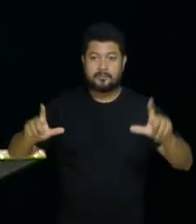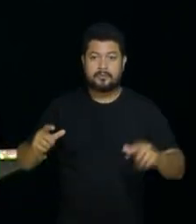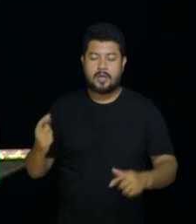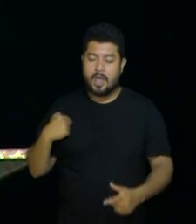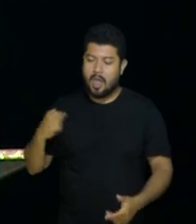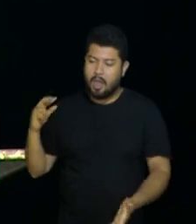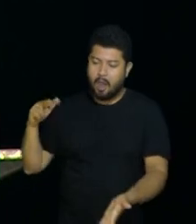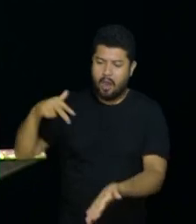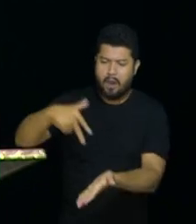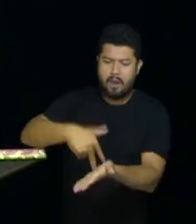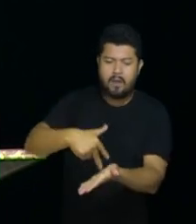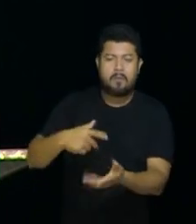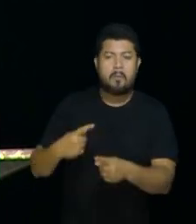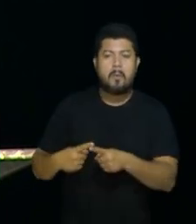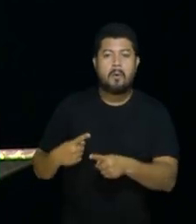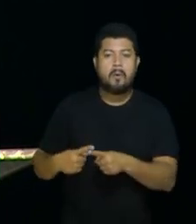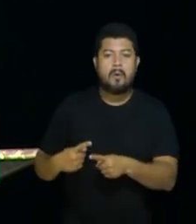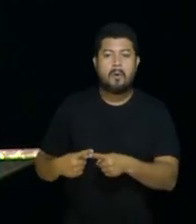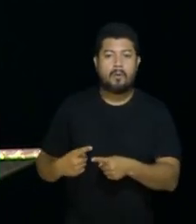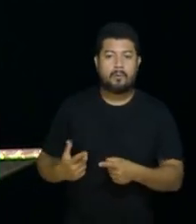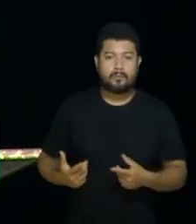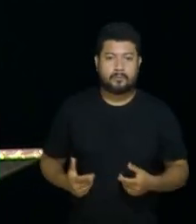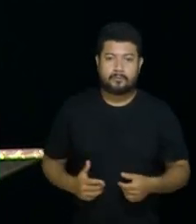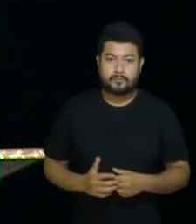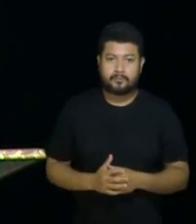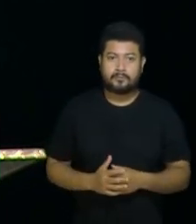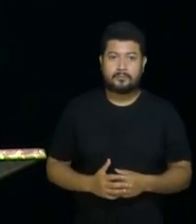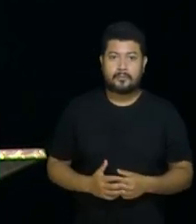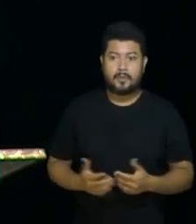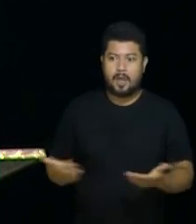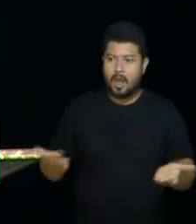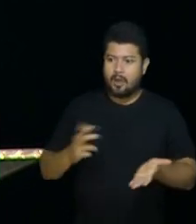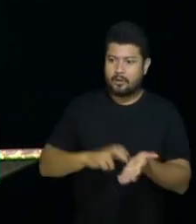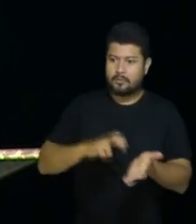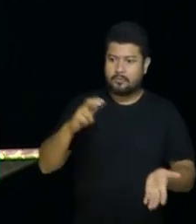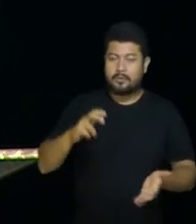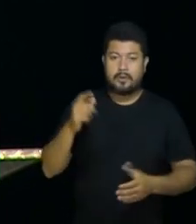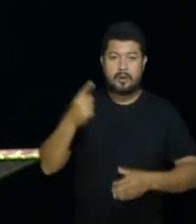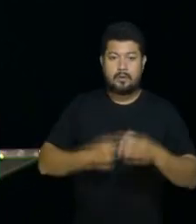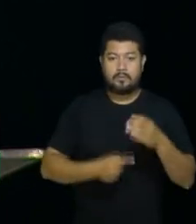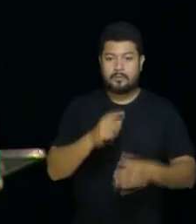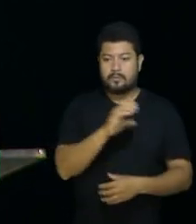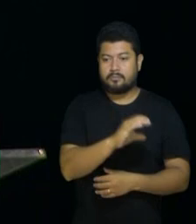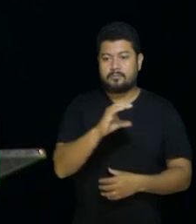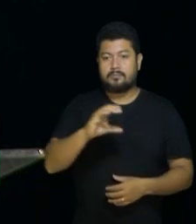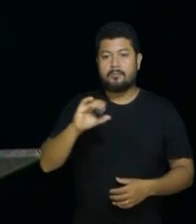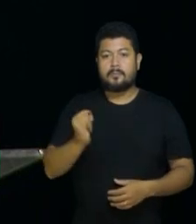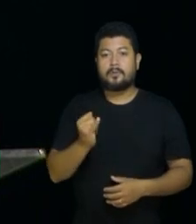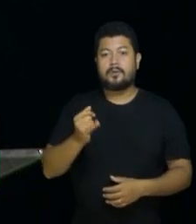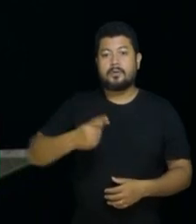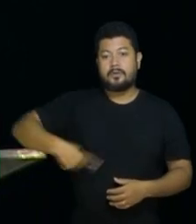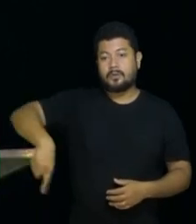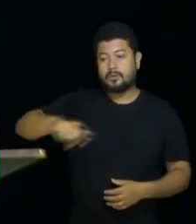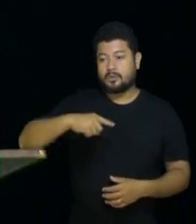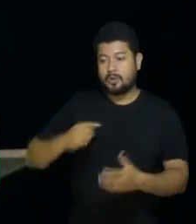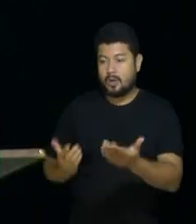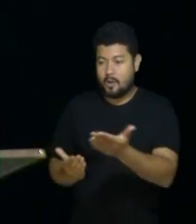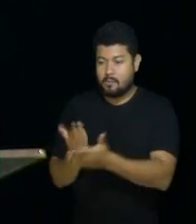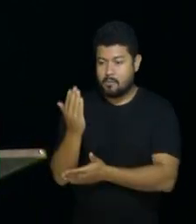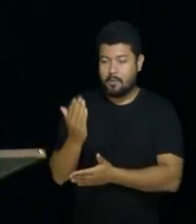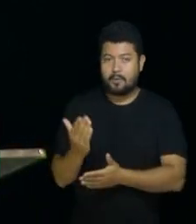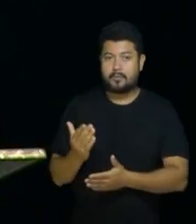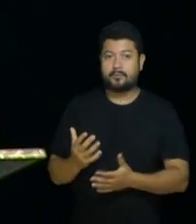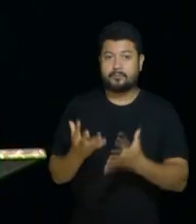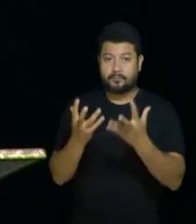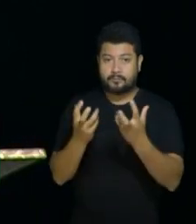nessa tarde, presidente, é que hoje pela manhã, na Comissão de Constituição e Justiça, nós aprovamos a admissibilidade